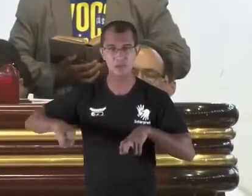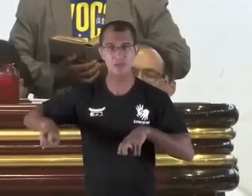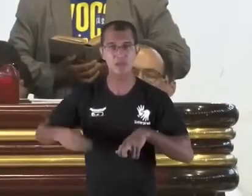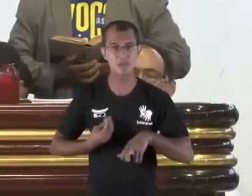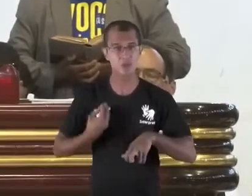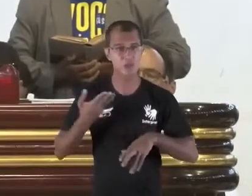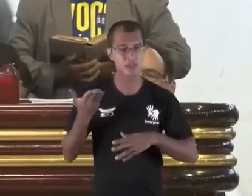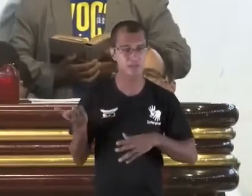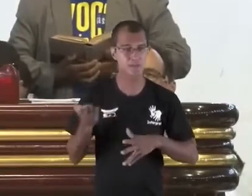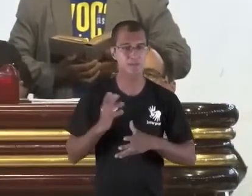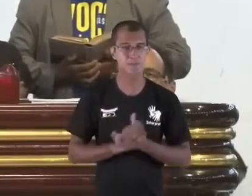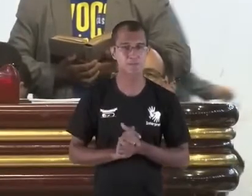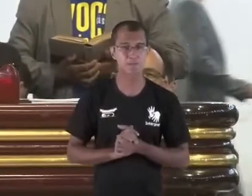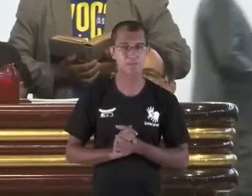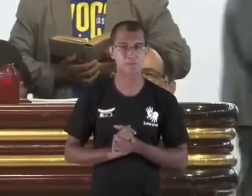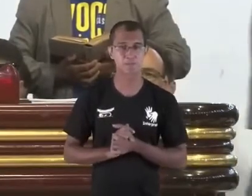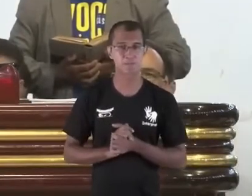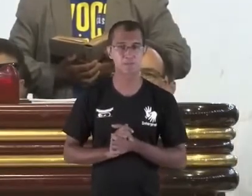estão.